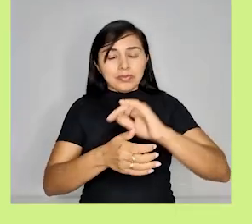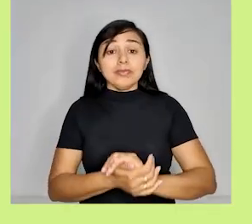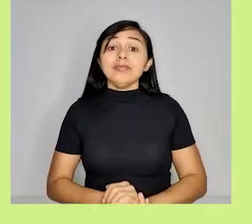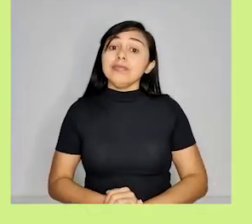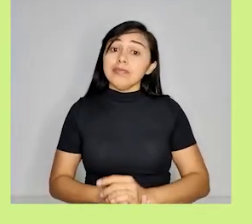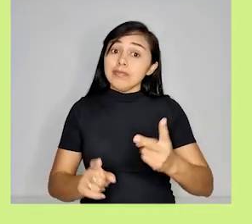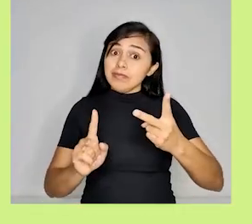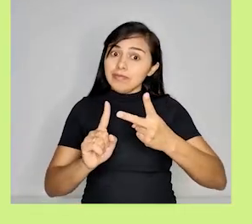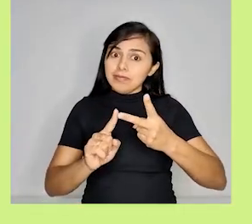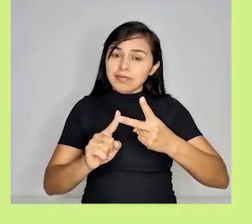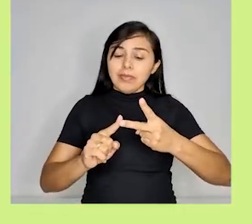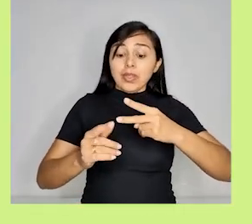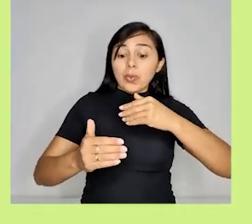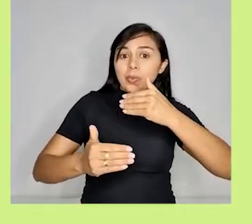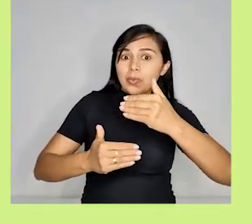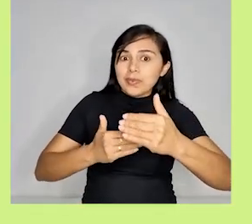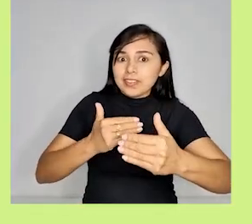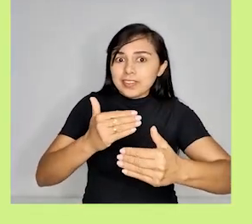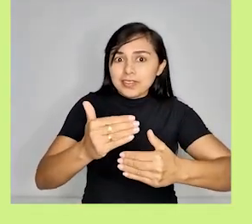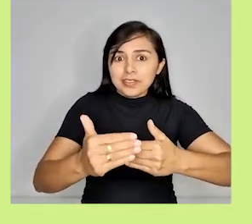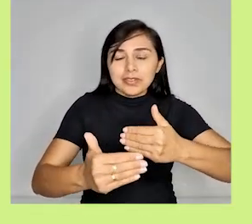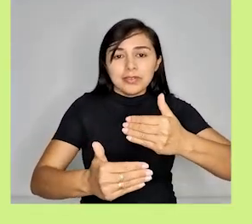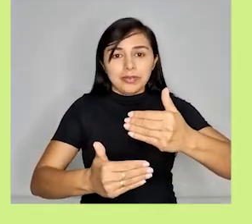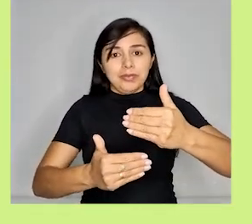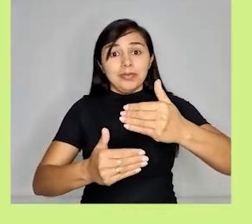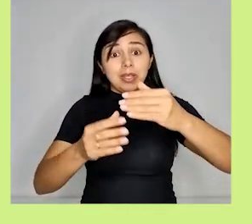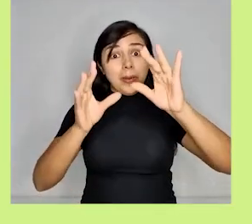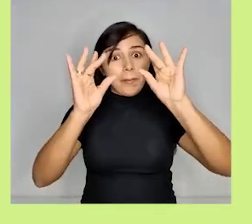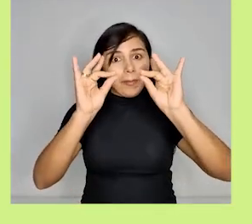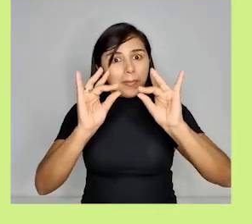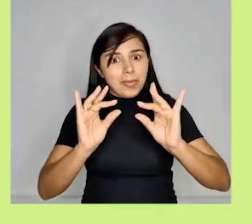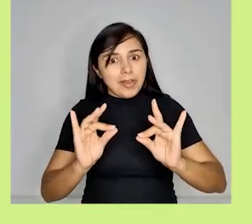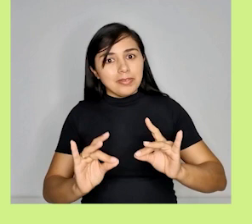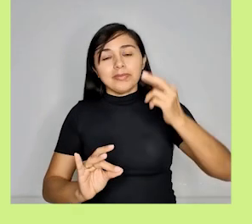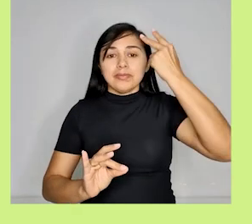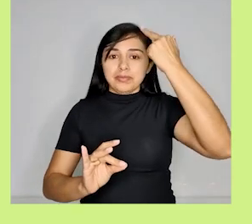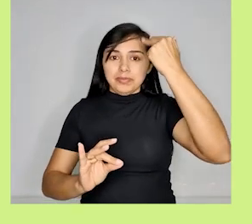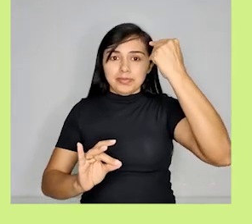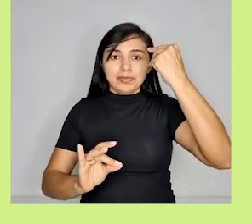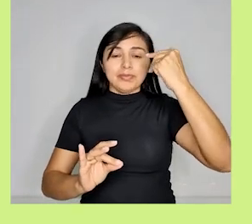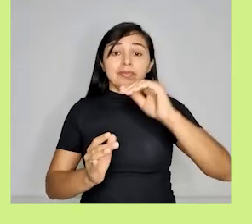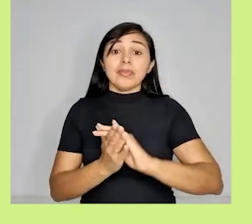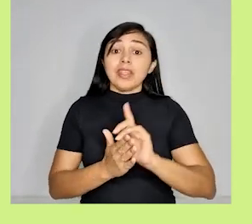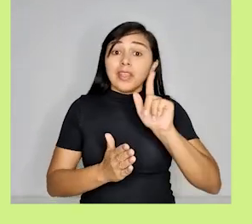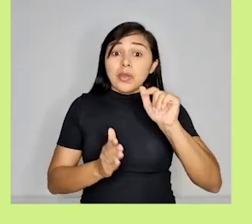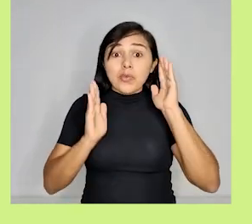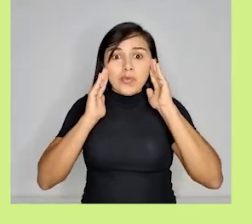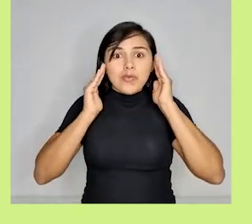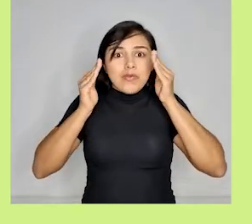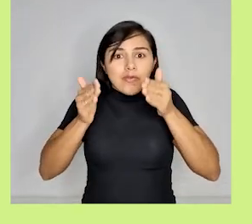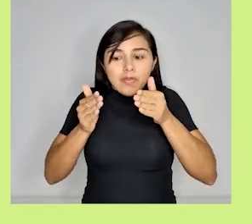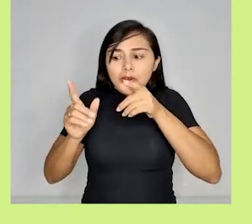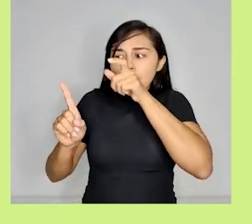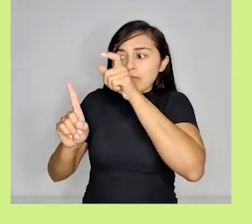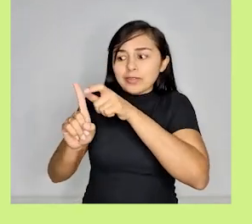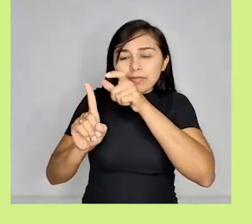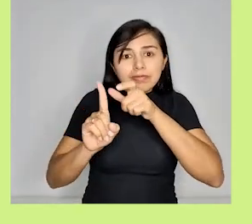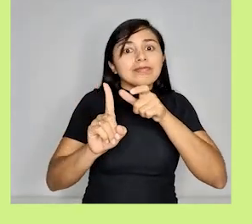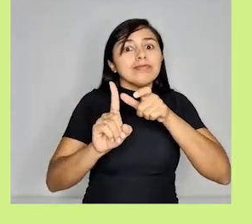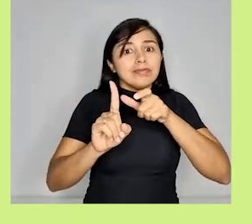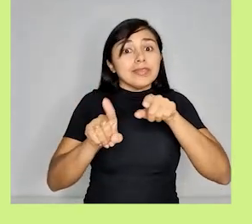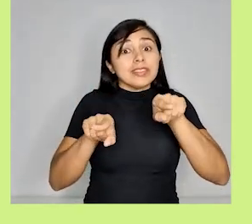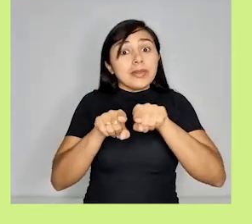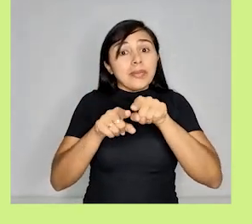o desenvolvimento. Aqui, grande parte da história é desenvolvida com foco nas ações dos personagens e em